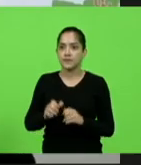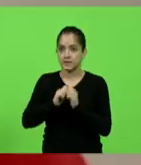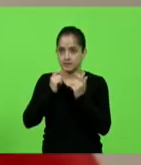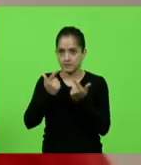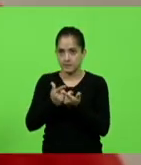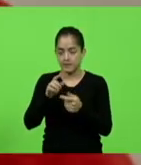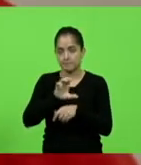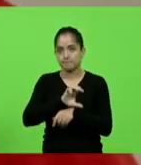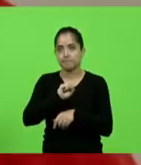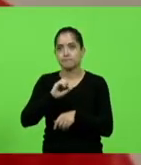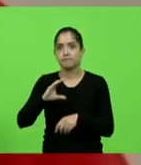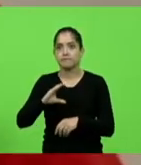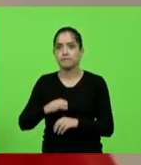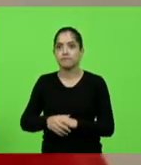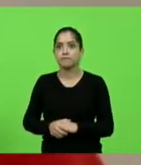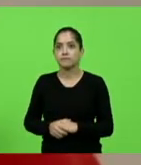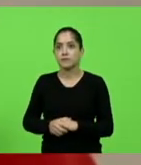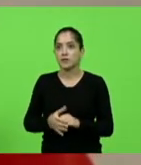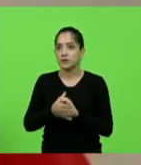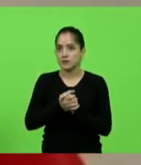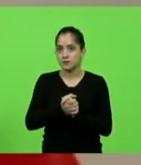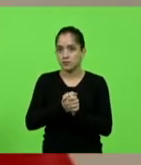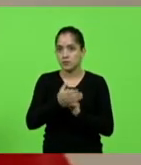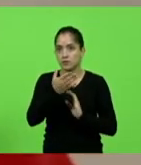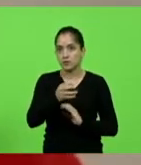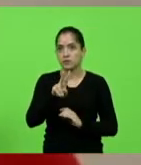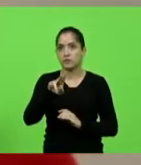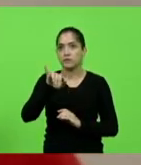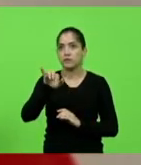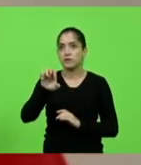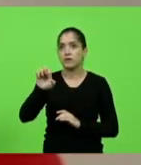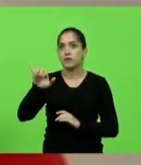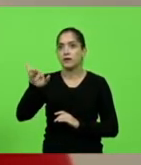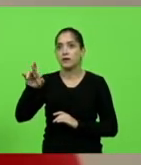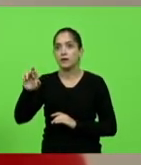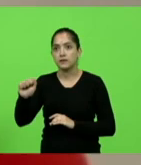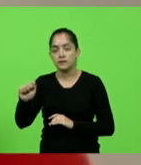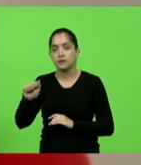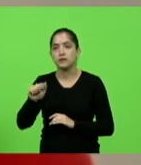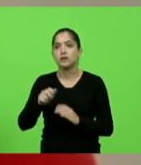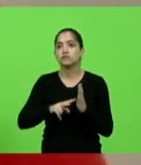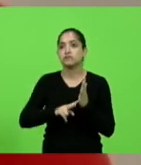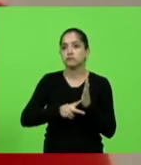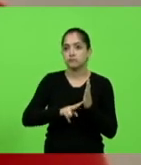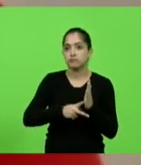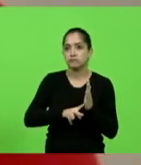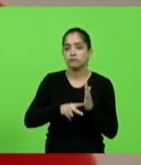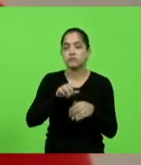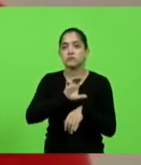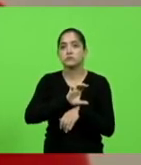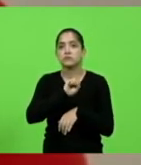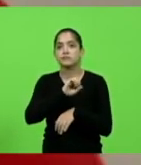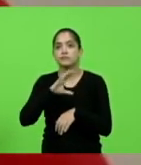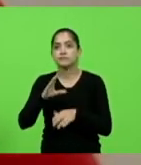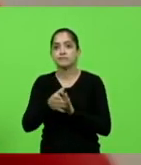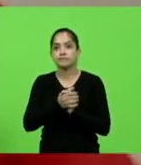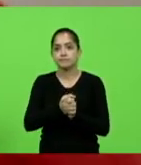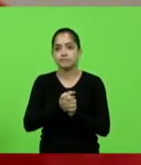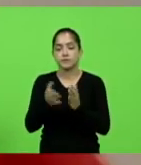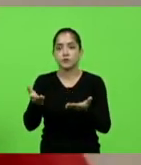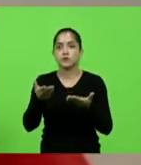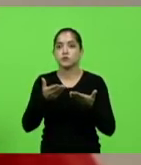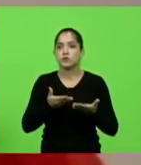Catarina. Saudar o companheiro Vieira, coordenador do SIN de Santa Catarina, e ao saudá-lo, saudar todos os convidados,